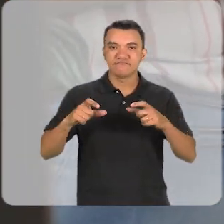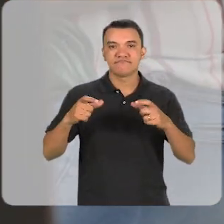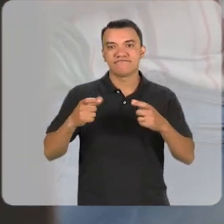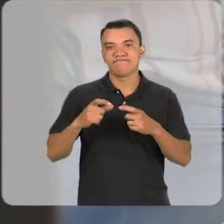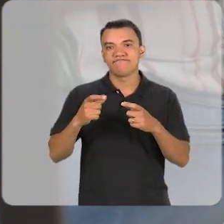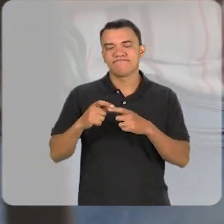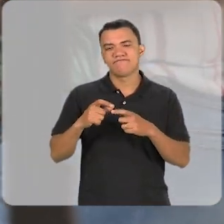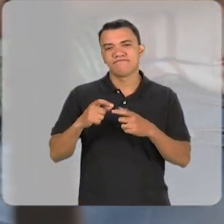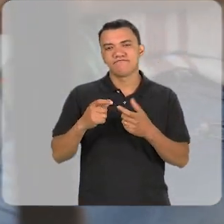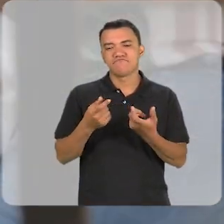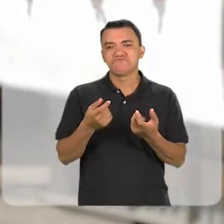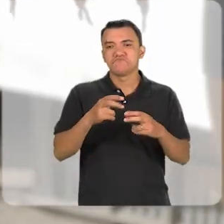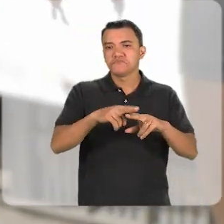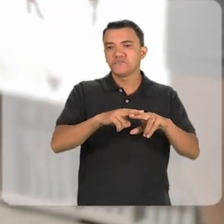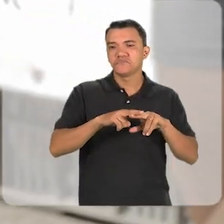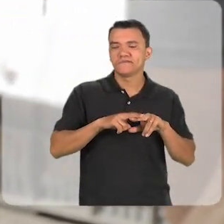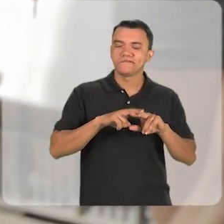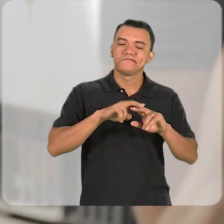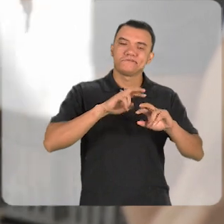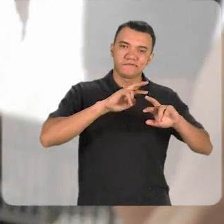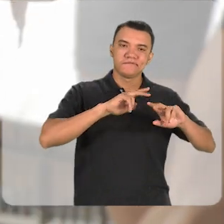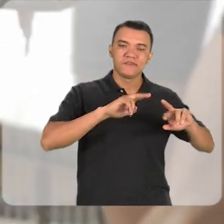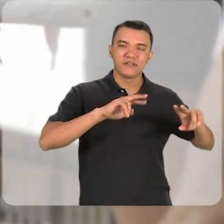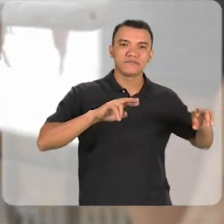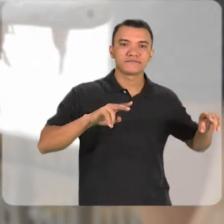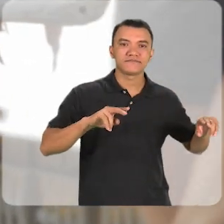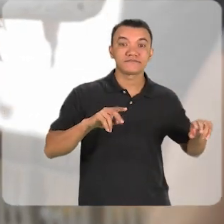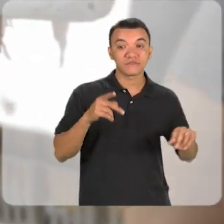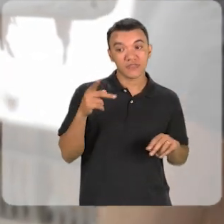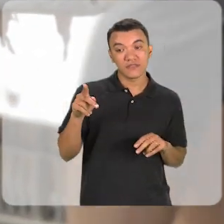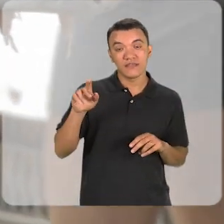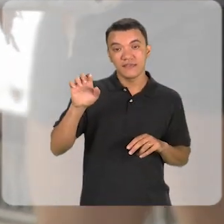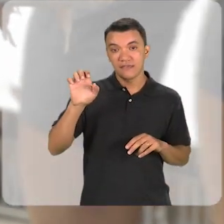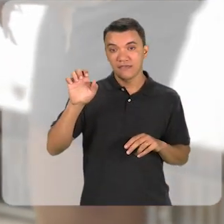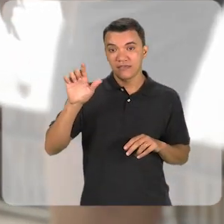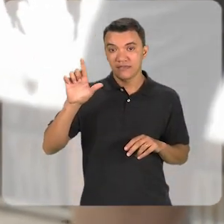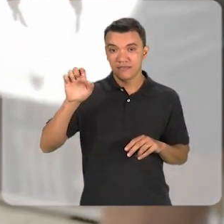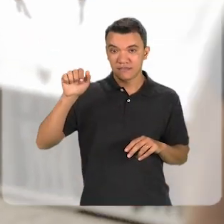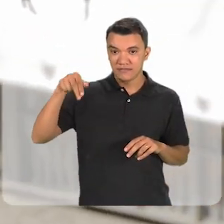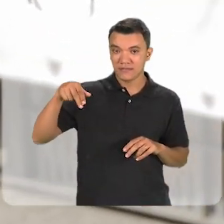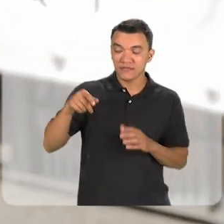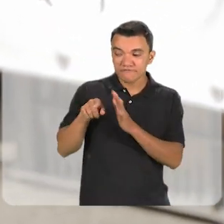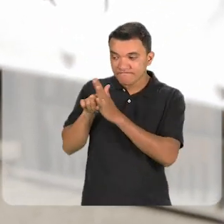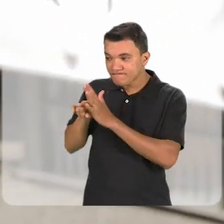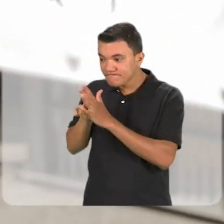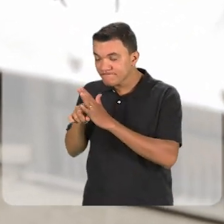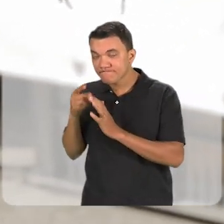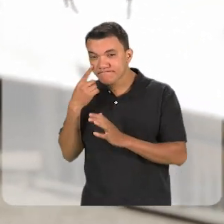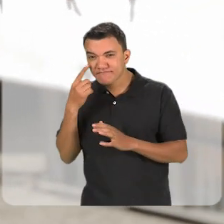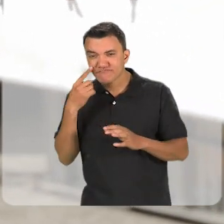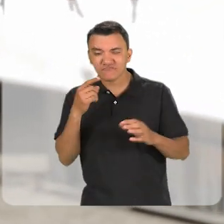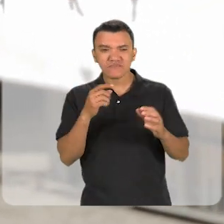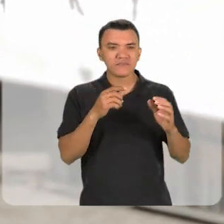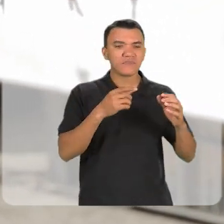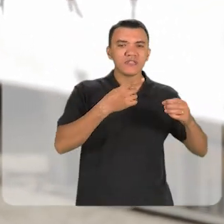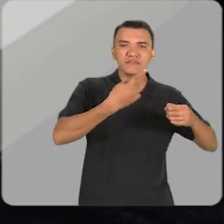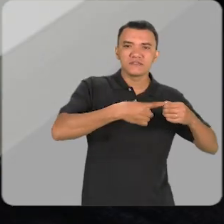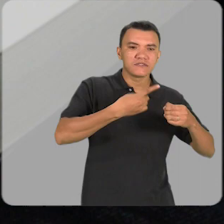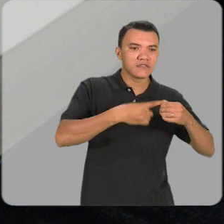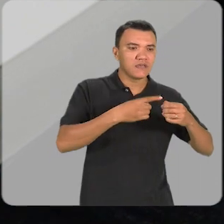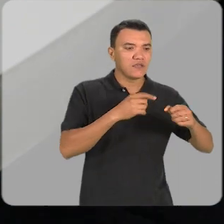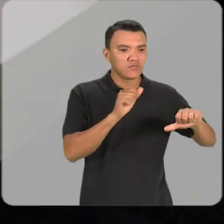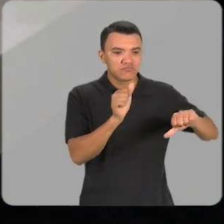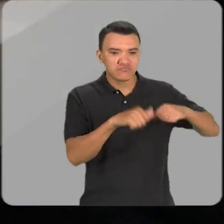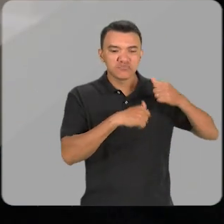de razões, né? E o trabalho da Ellie, a pesquisa da Ellie, aponta até mesmo nas transformações urbanas, arquitetônicas,